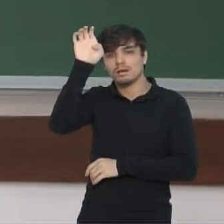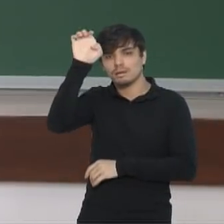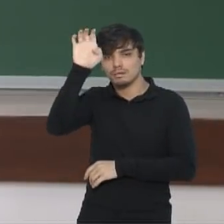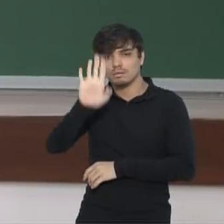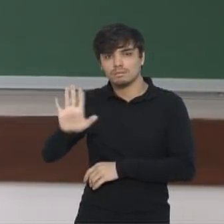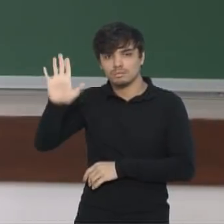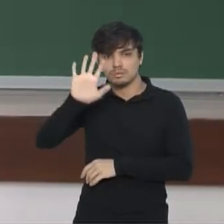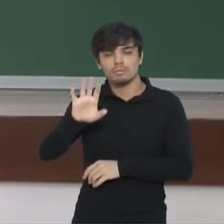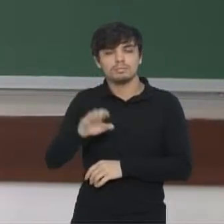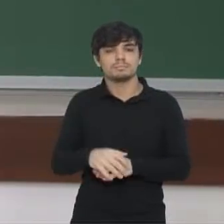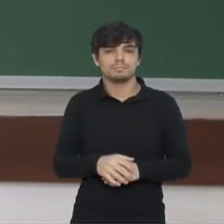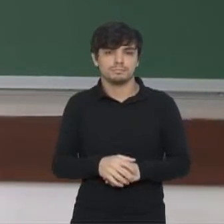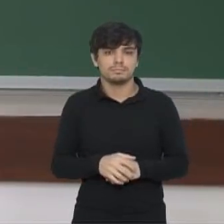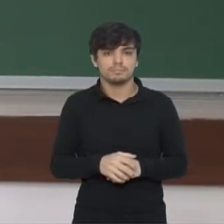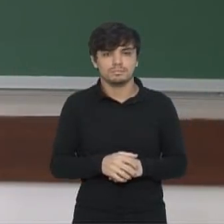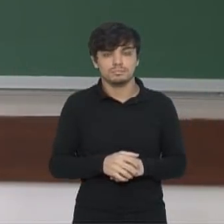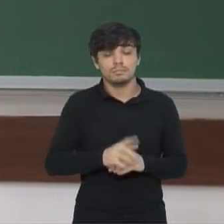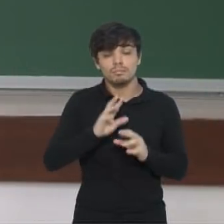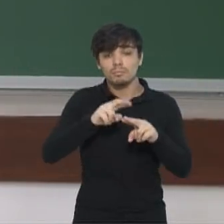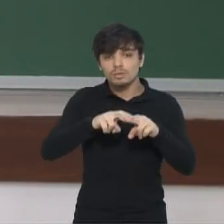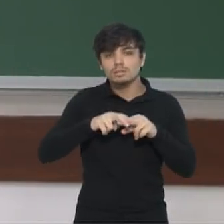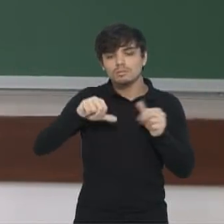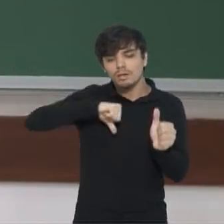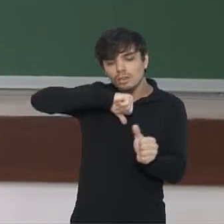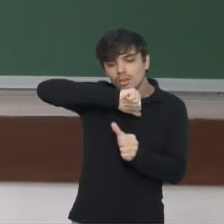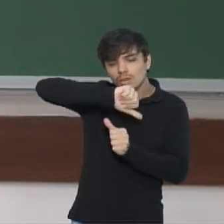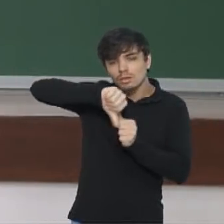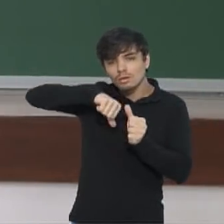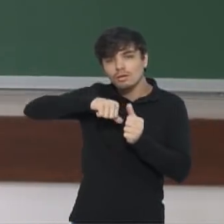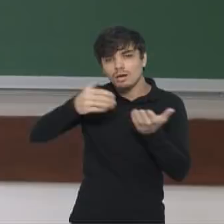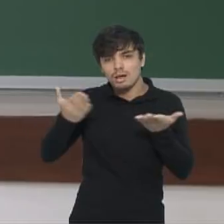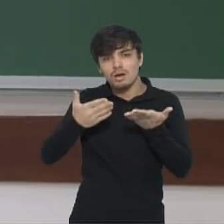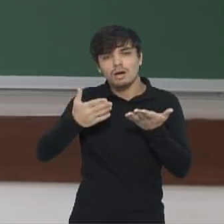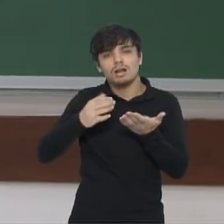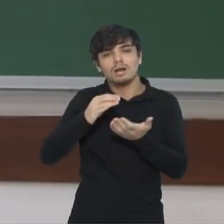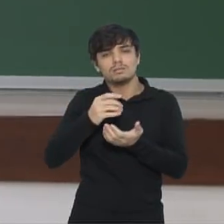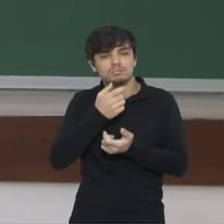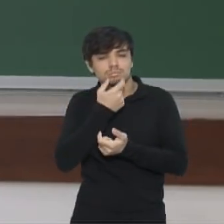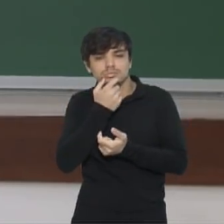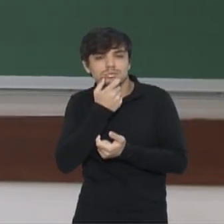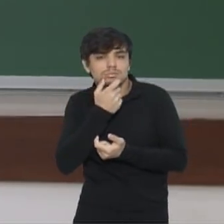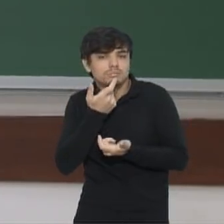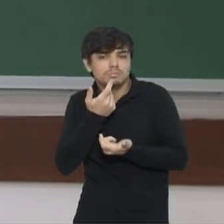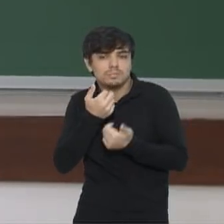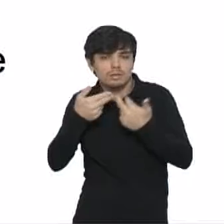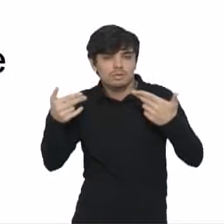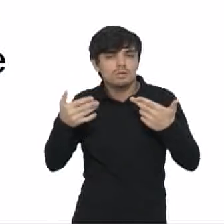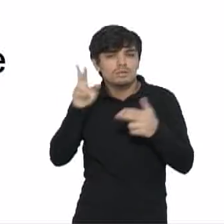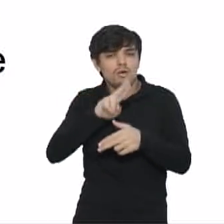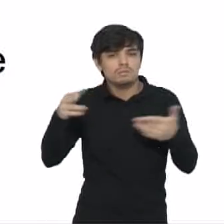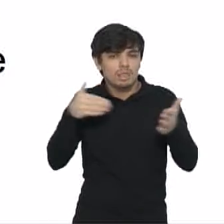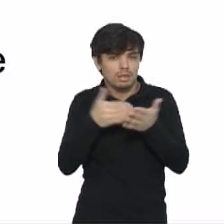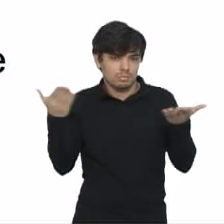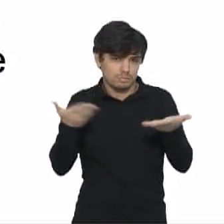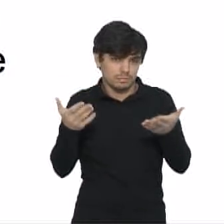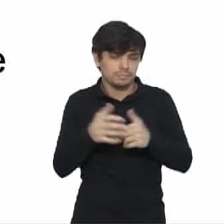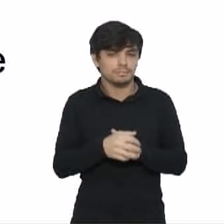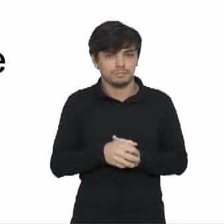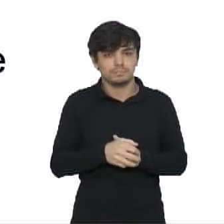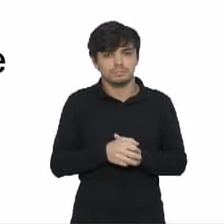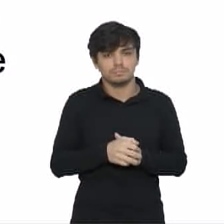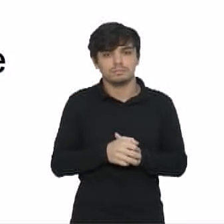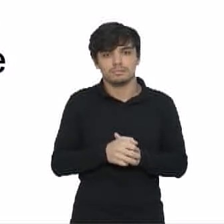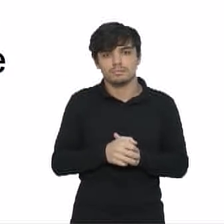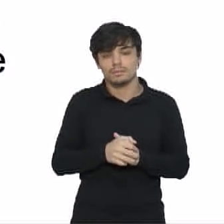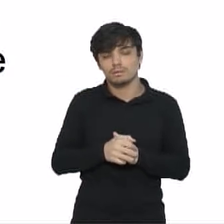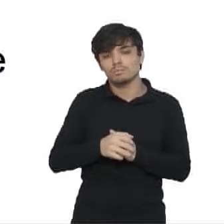na verdade, idiomas que nós conhecemos muito bem na atualidade, certo? Então, elas vão originar as línguas